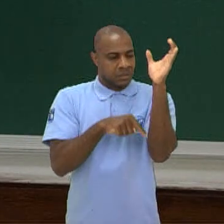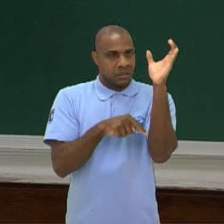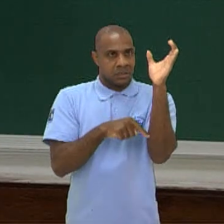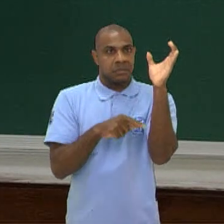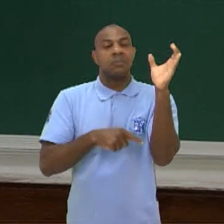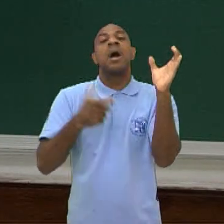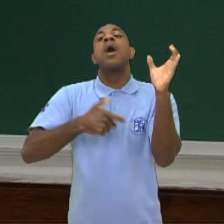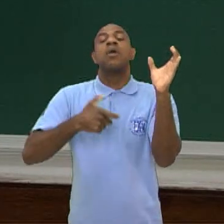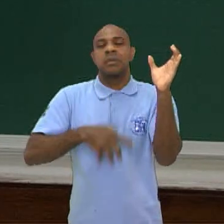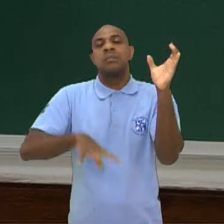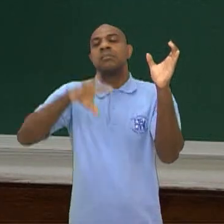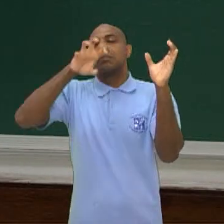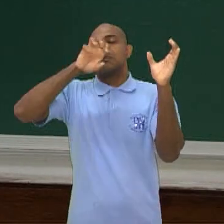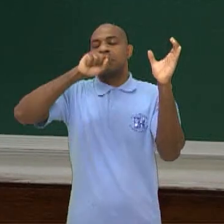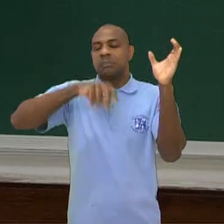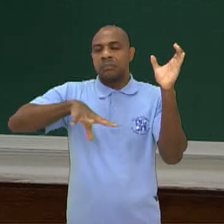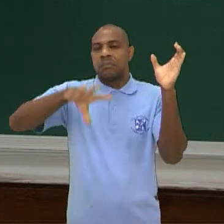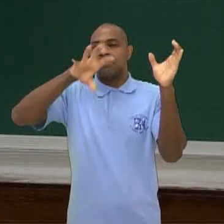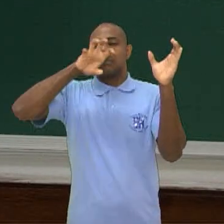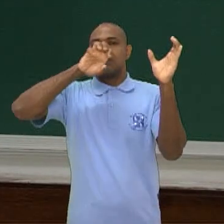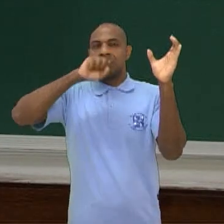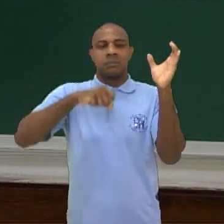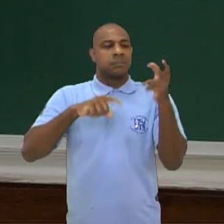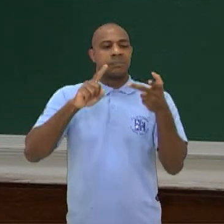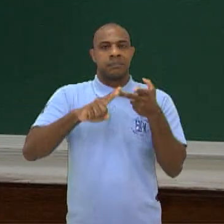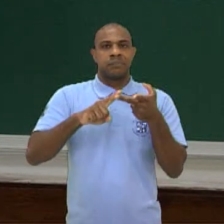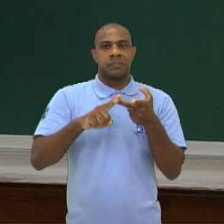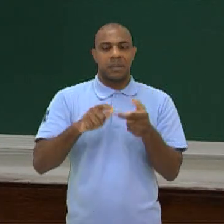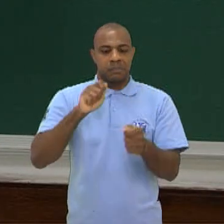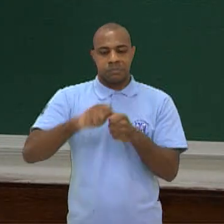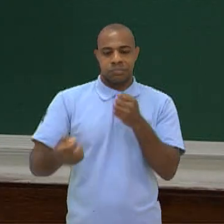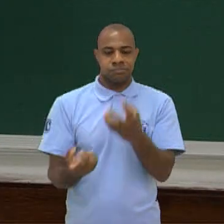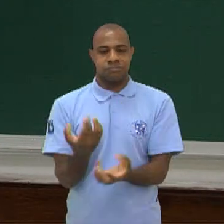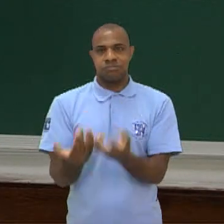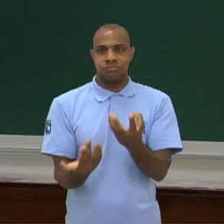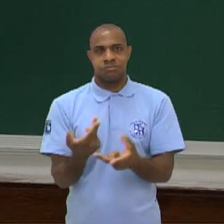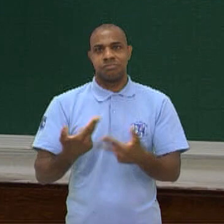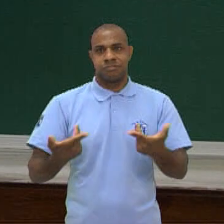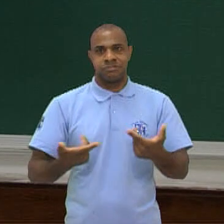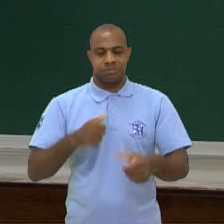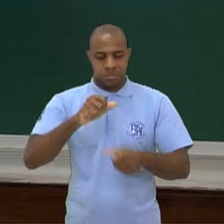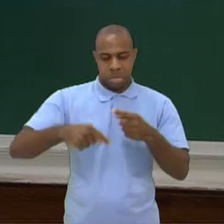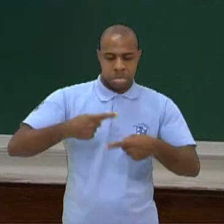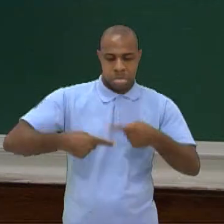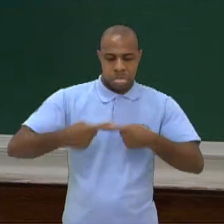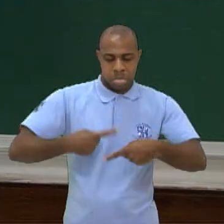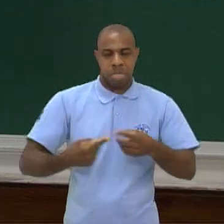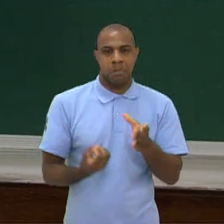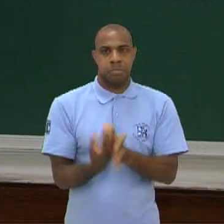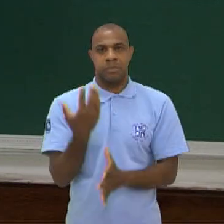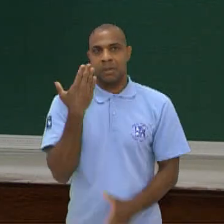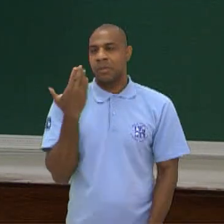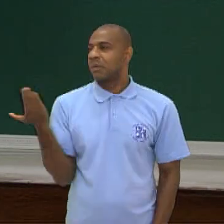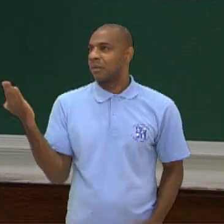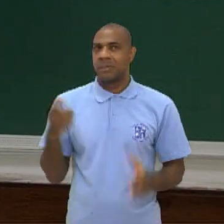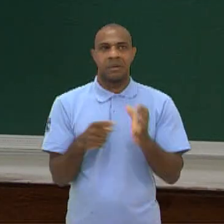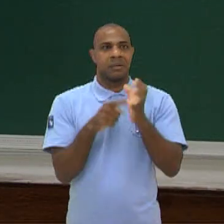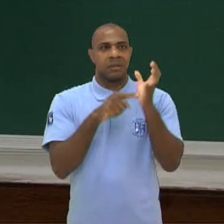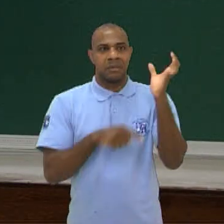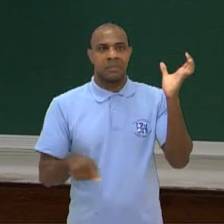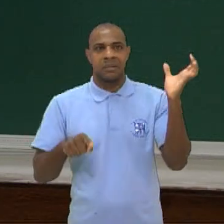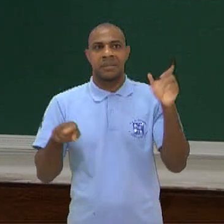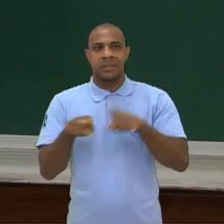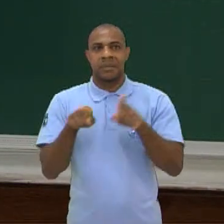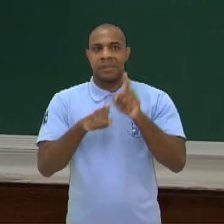Na respiração. Ele é consumido na combustão. Então, está mostrando todo esse ciclo aqui, ó. Na respiração animal, consumido